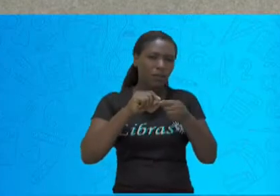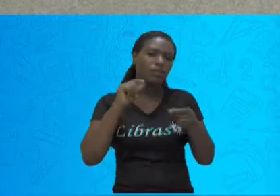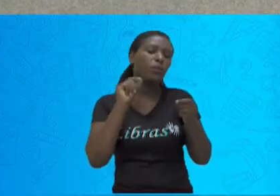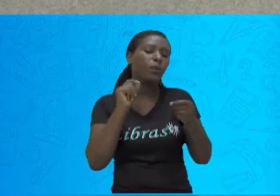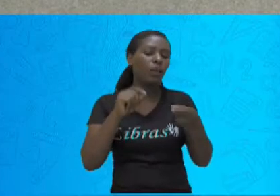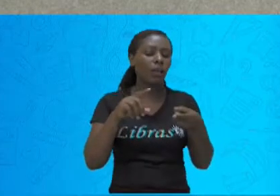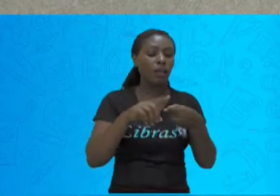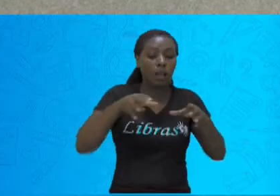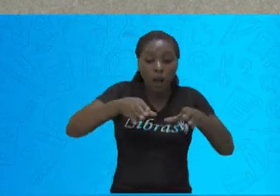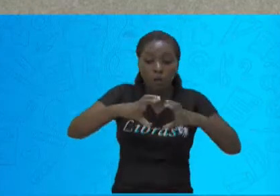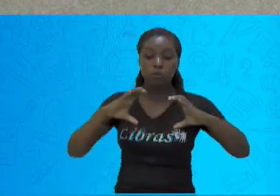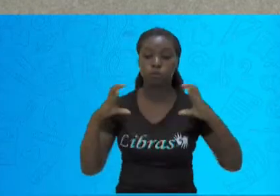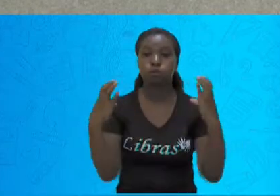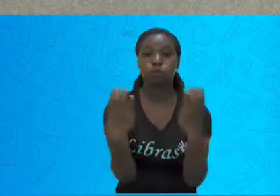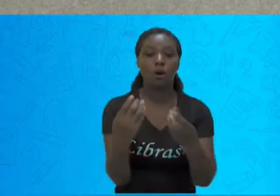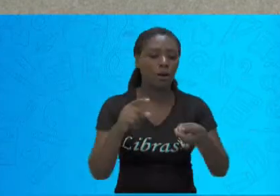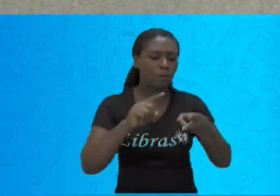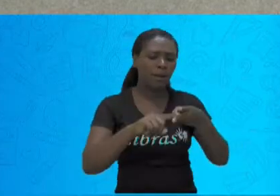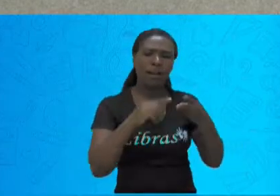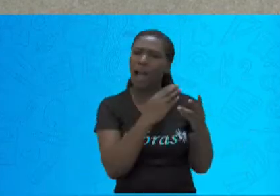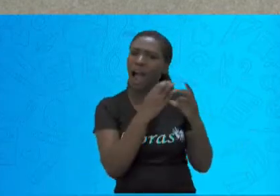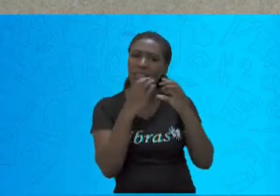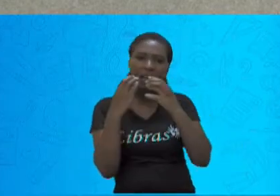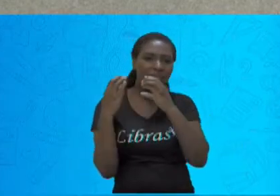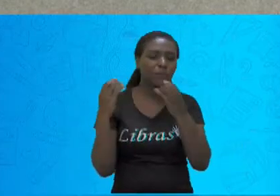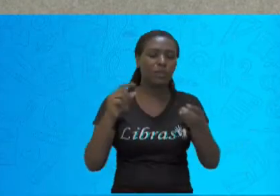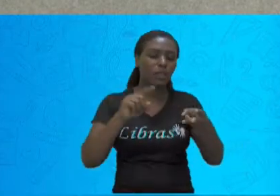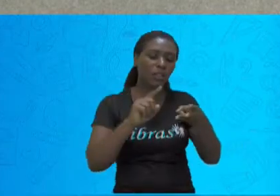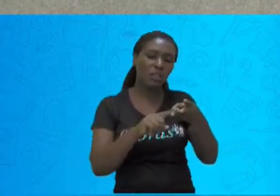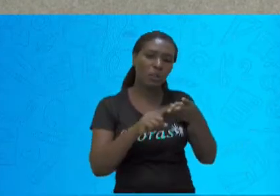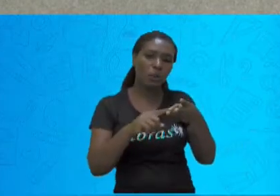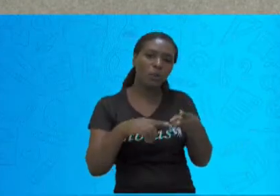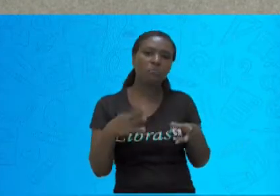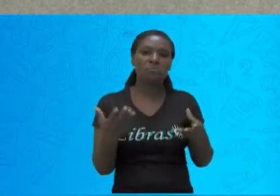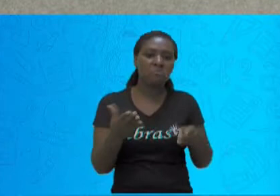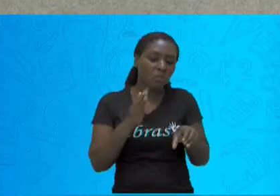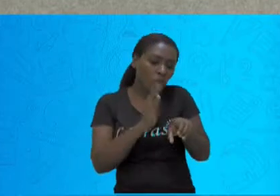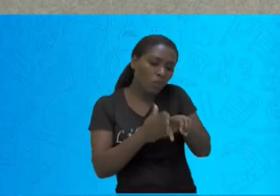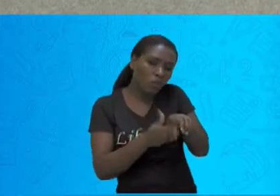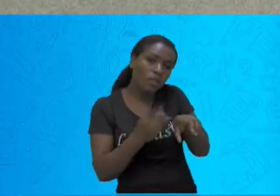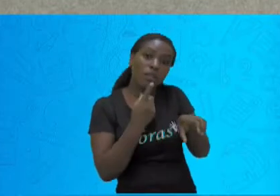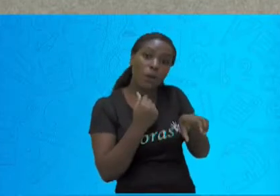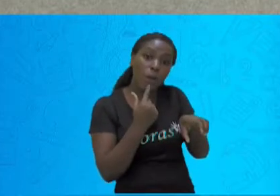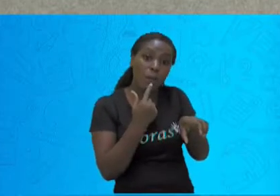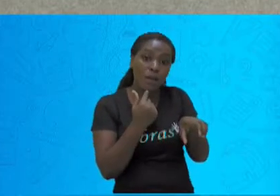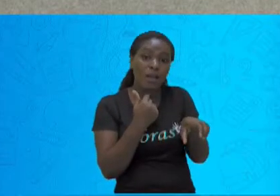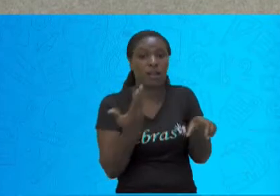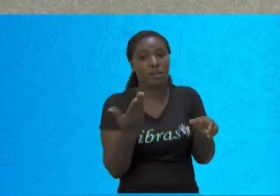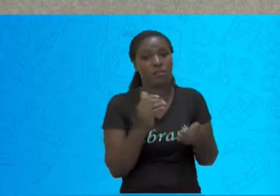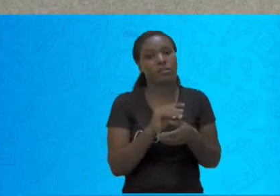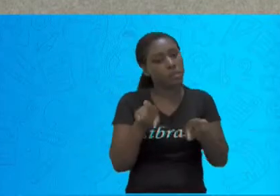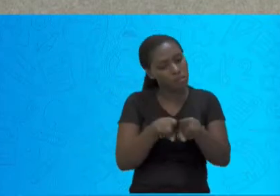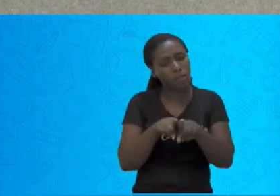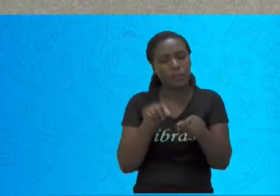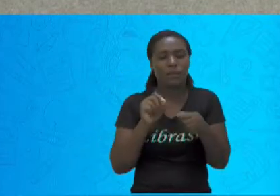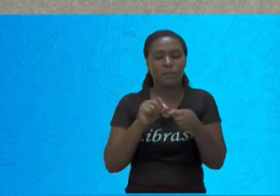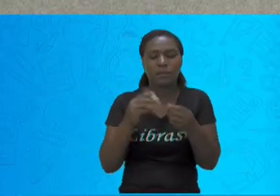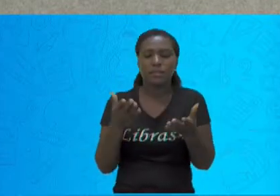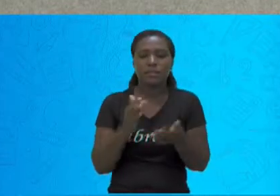raízes, além de especiarias. A caça era uma outra atividade econômica de grande